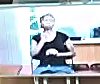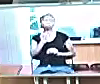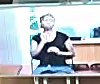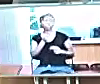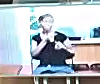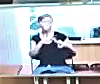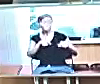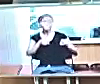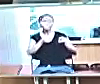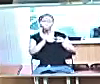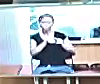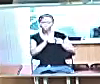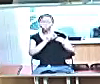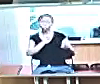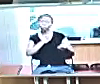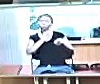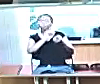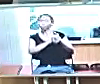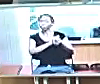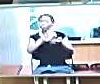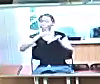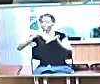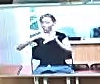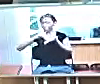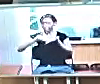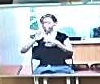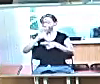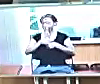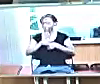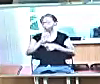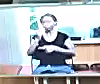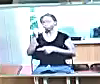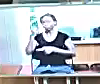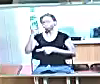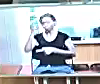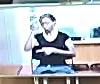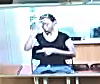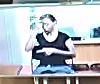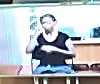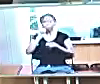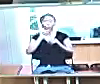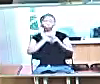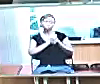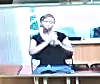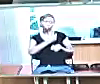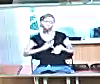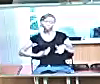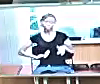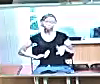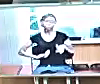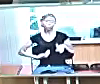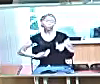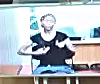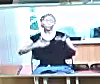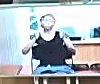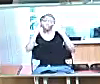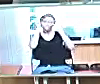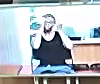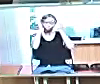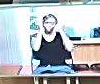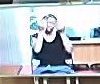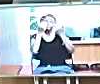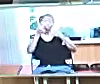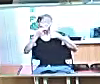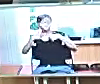parceria conjunta com a secretaria de estado da cultura através do governador fernando pimentel juntamente com a parceria da